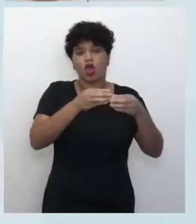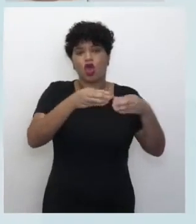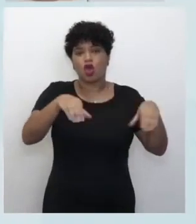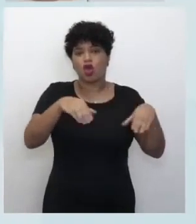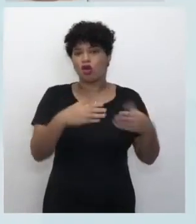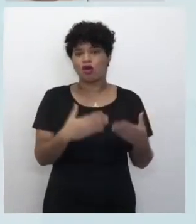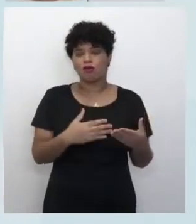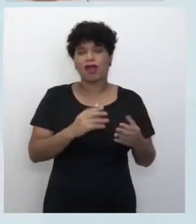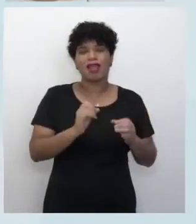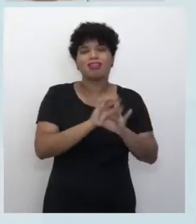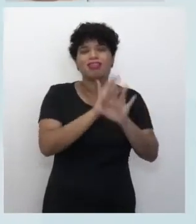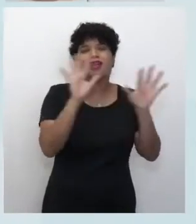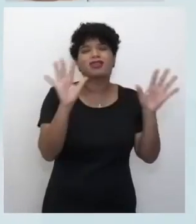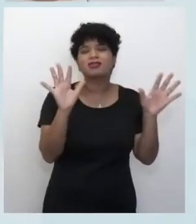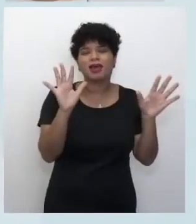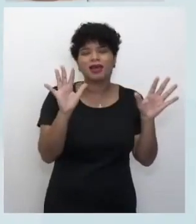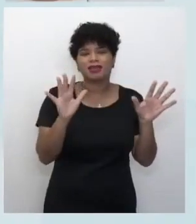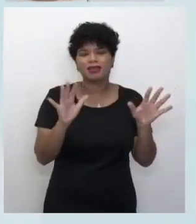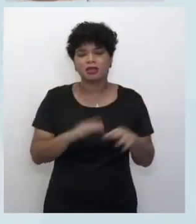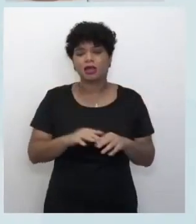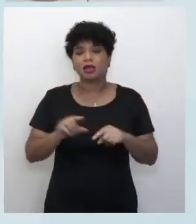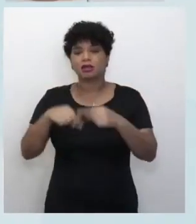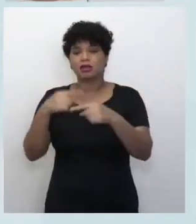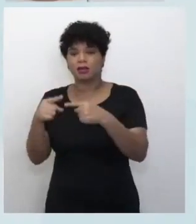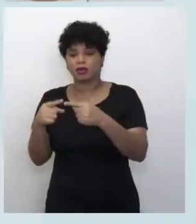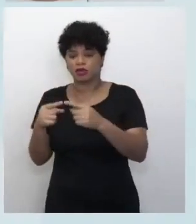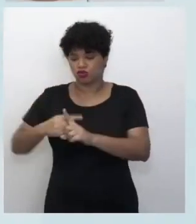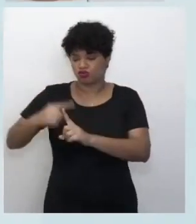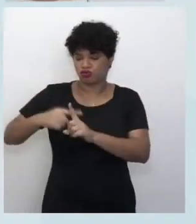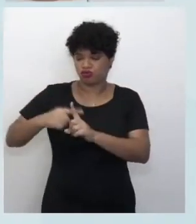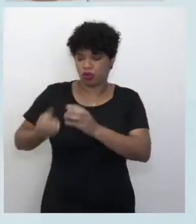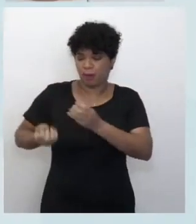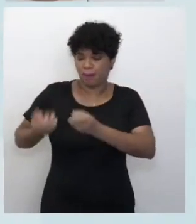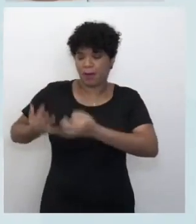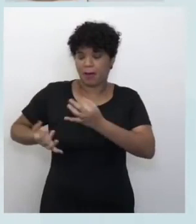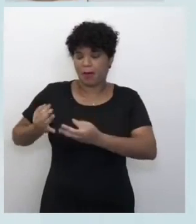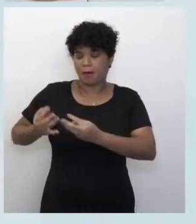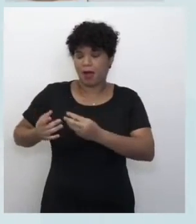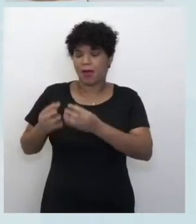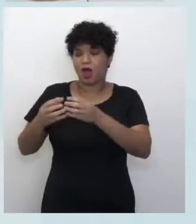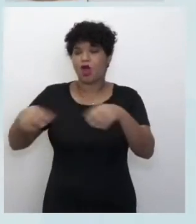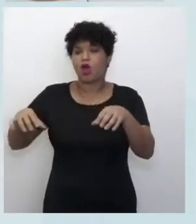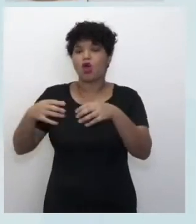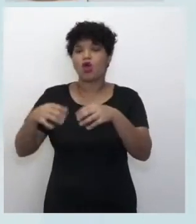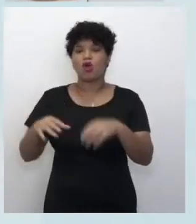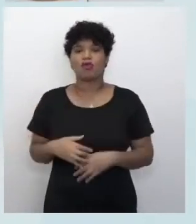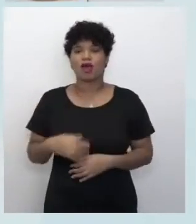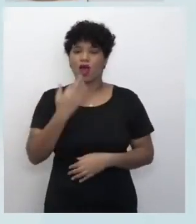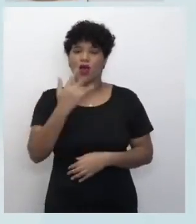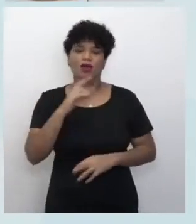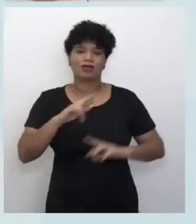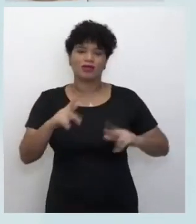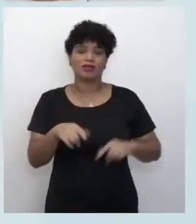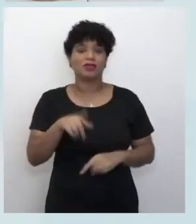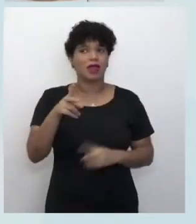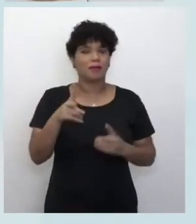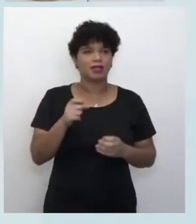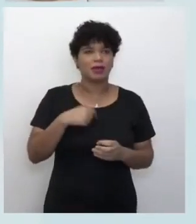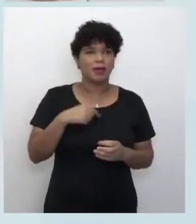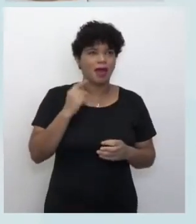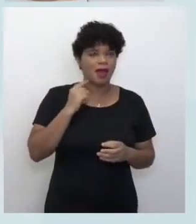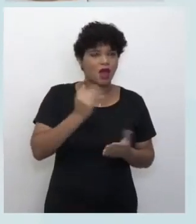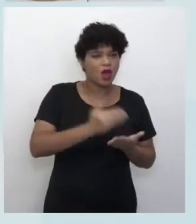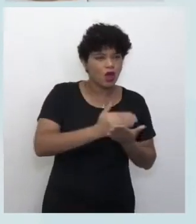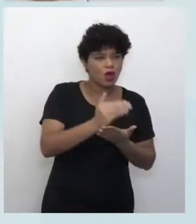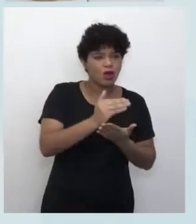frigideira, portanto, submetido ao aquecimento, ok? Se você observar o processo inicial e o processo